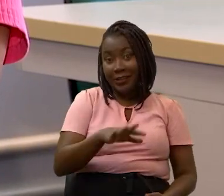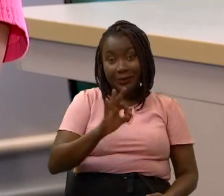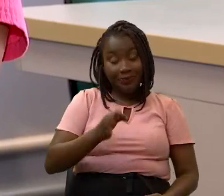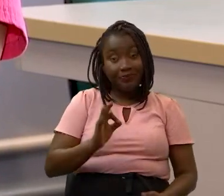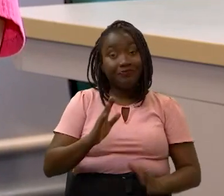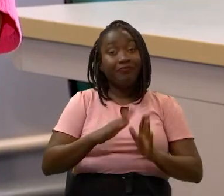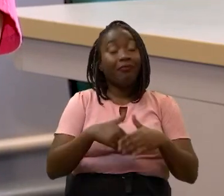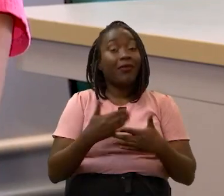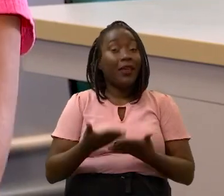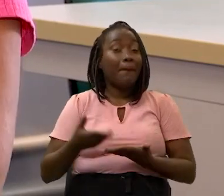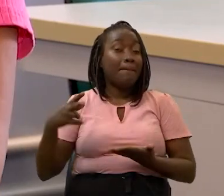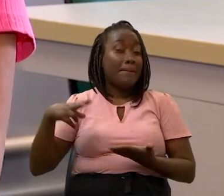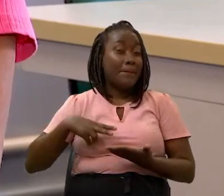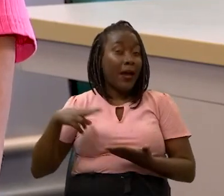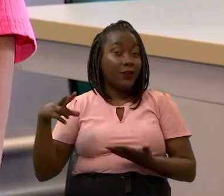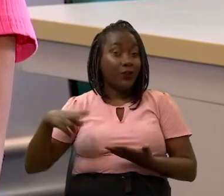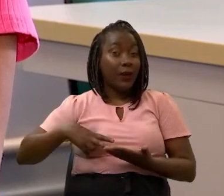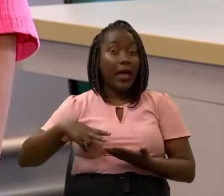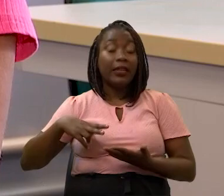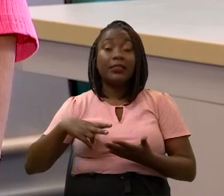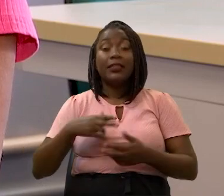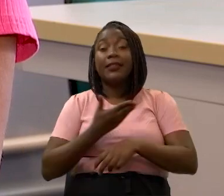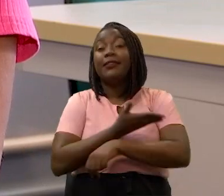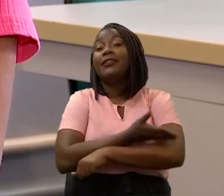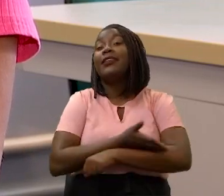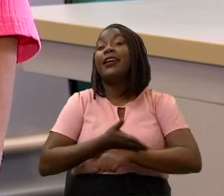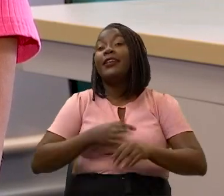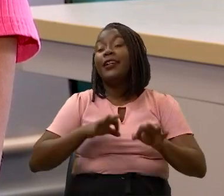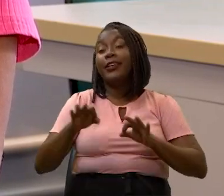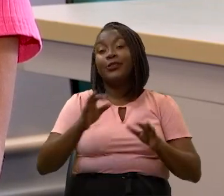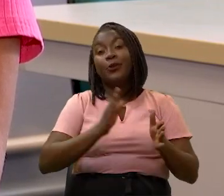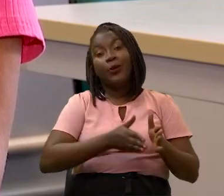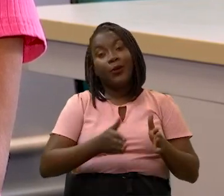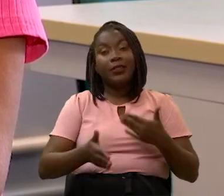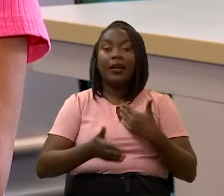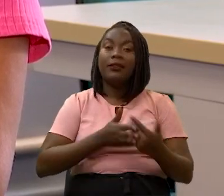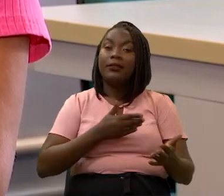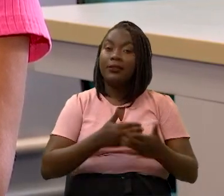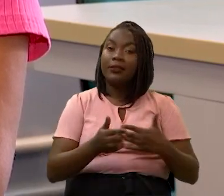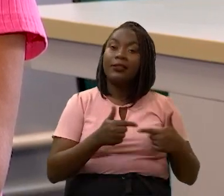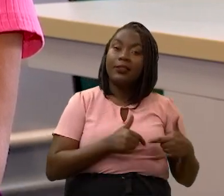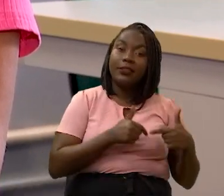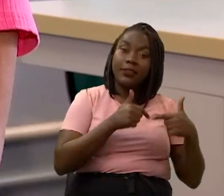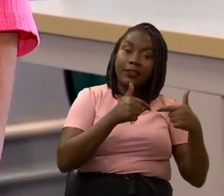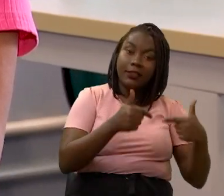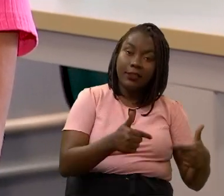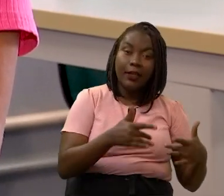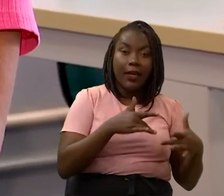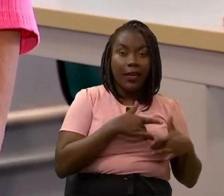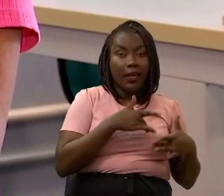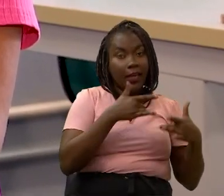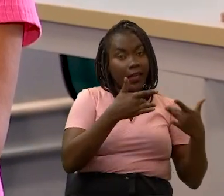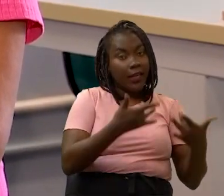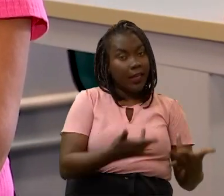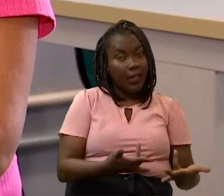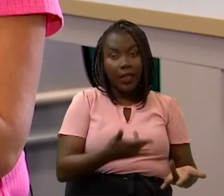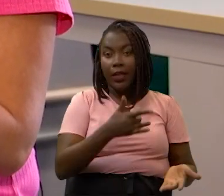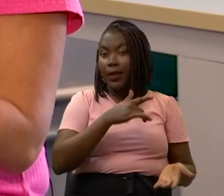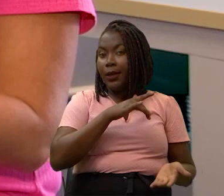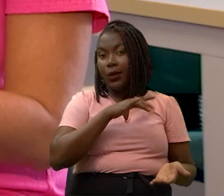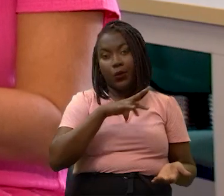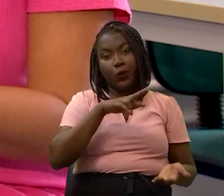região, né? As escolas particulares, elas tendem a se organizar tanto a partir de iniciativas